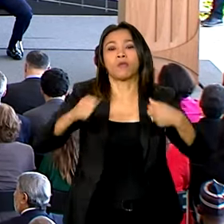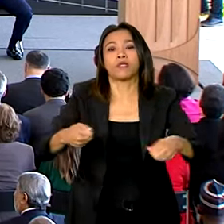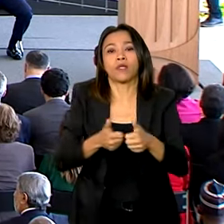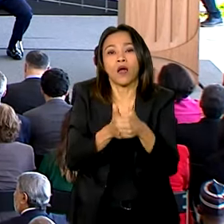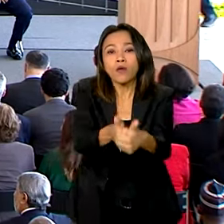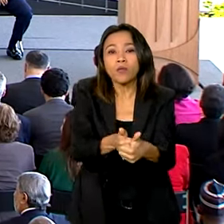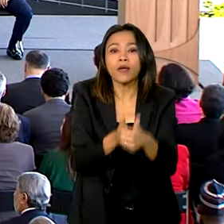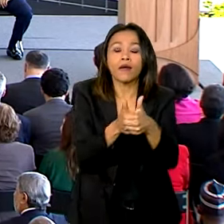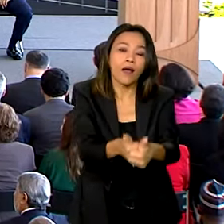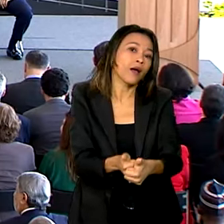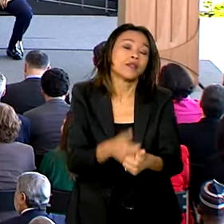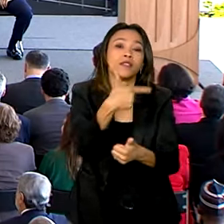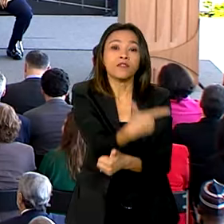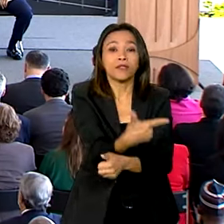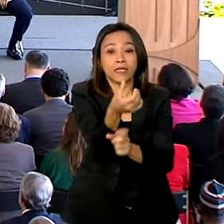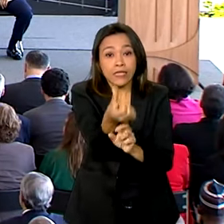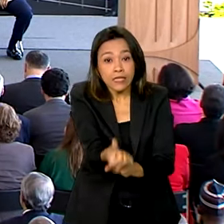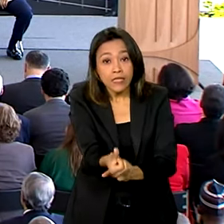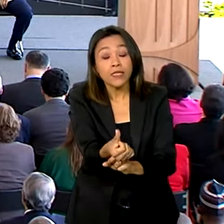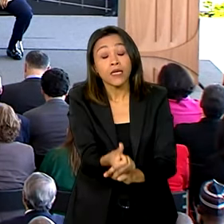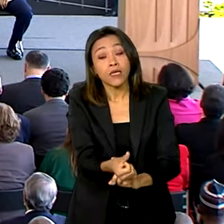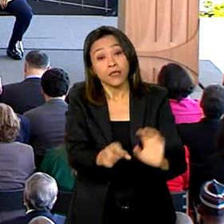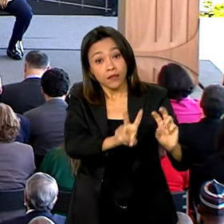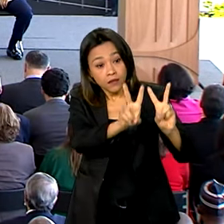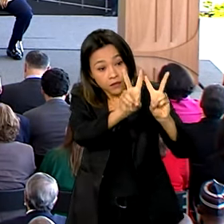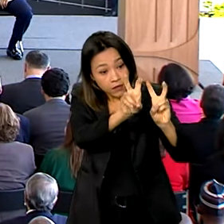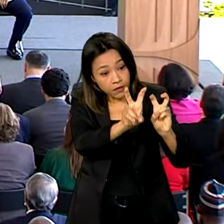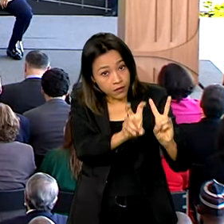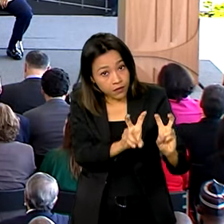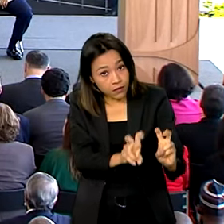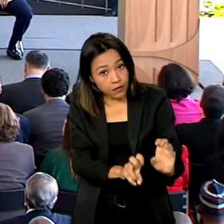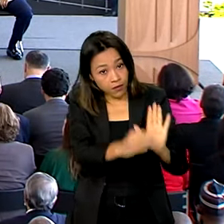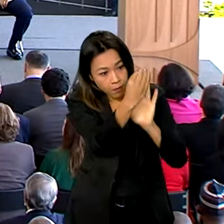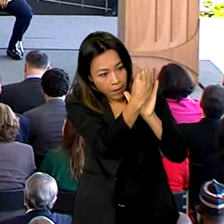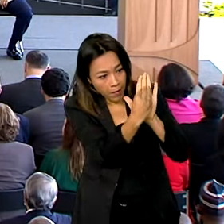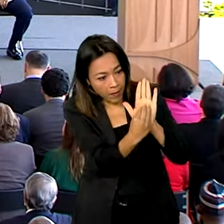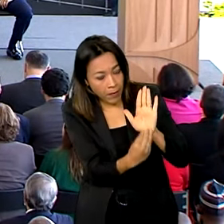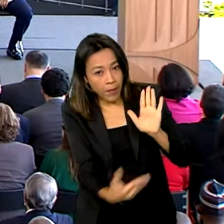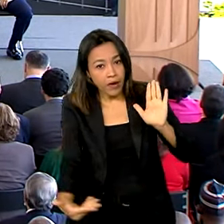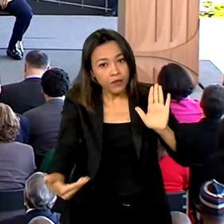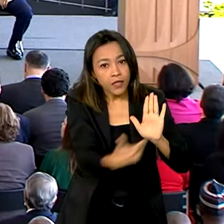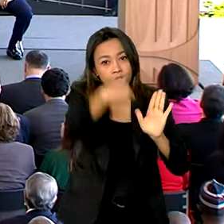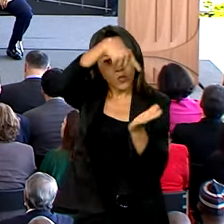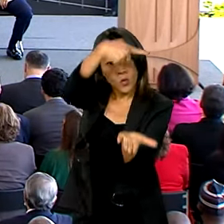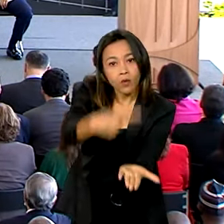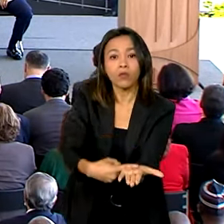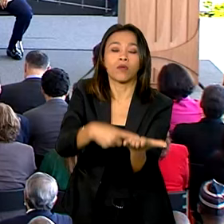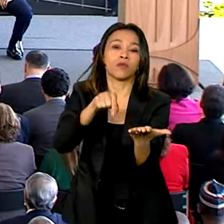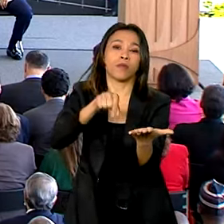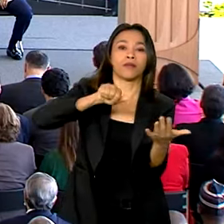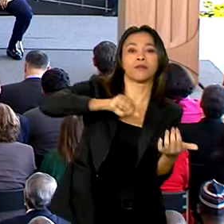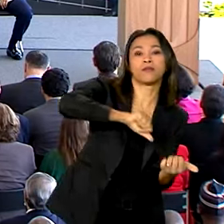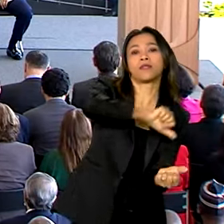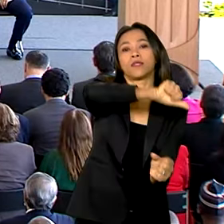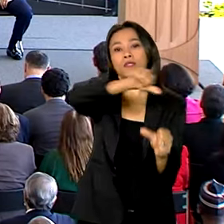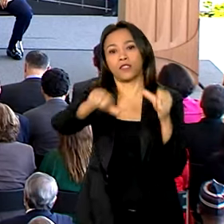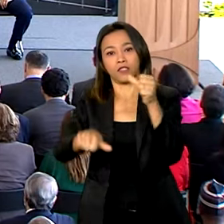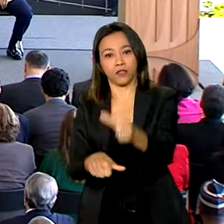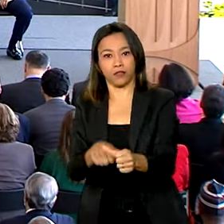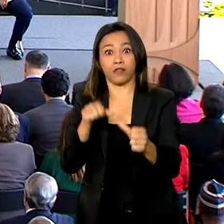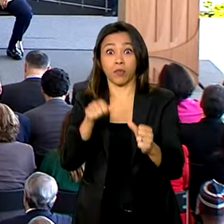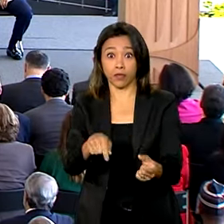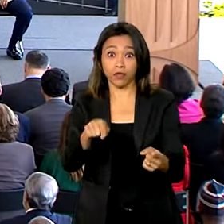das 26 matérias prioritárias indicadas neste Pacto pela Transformação